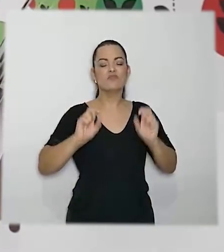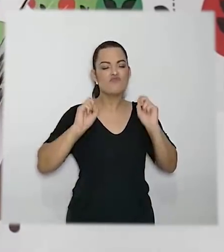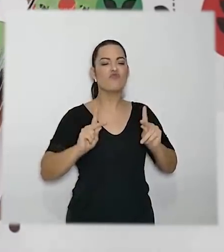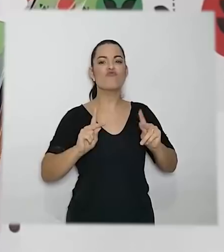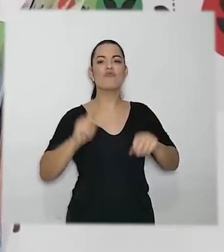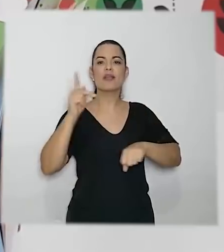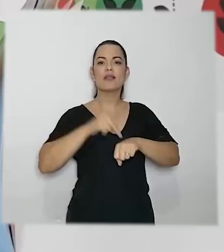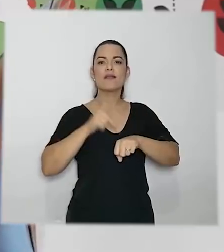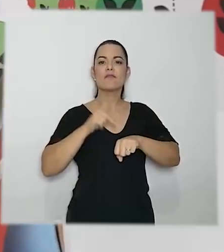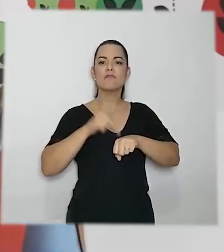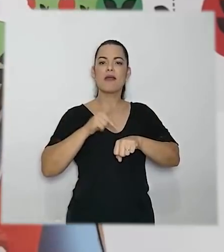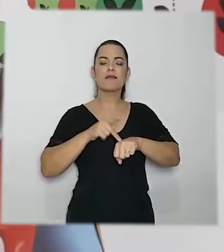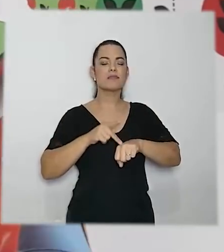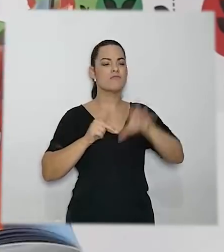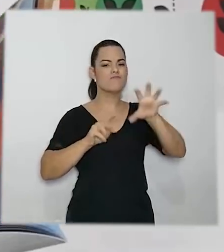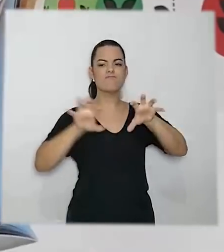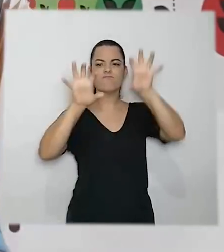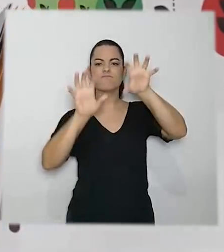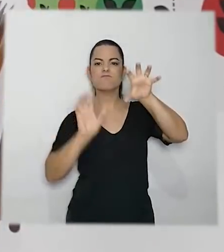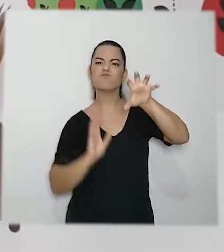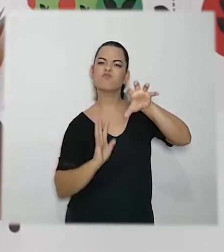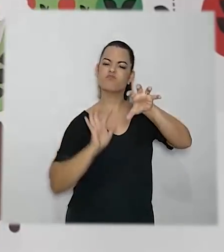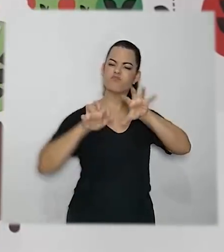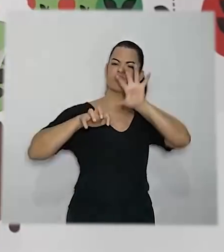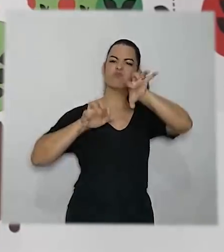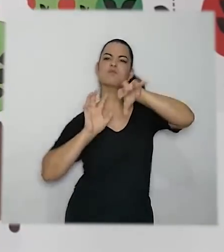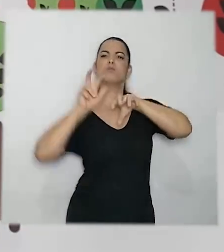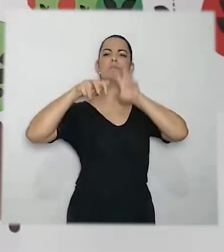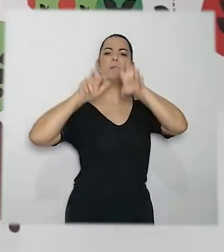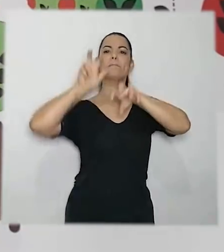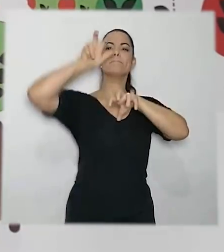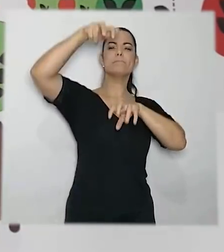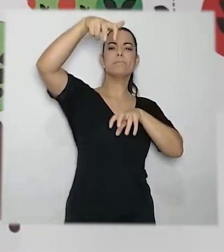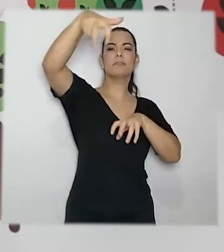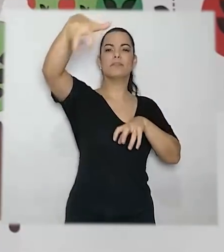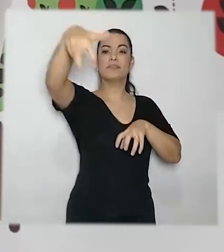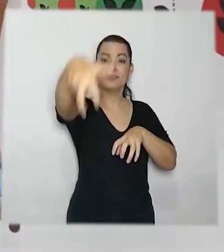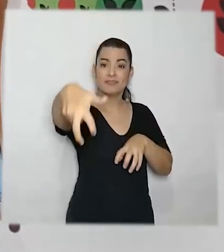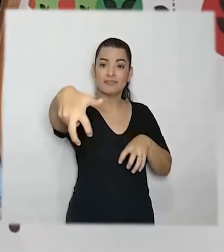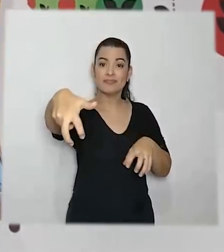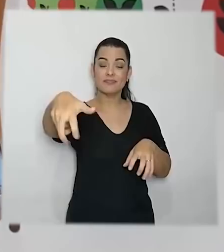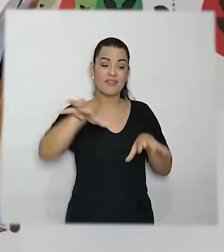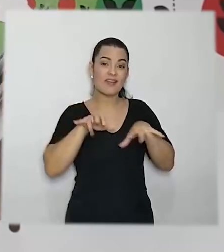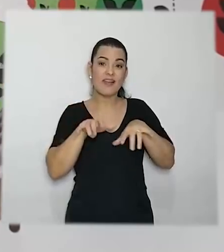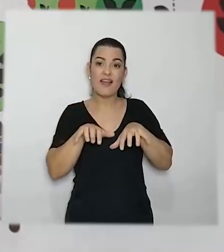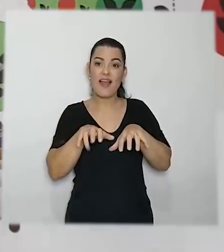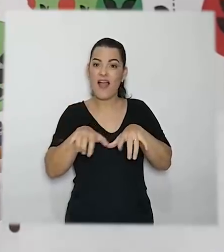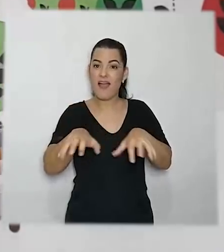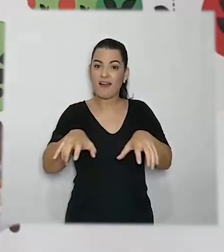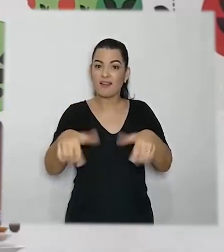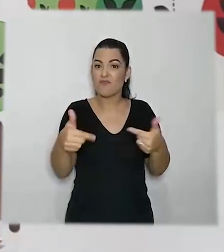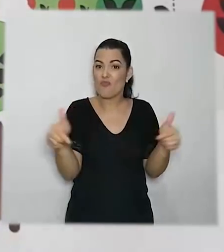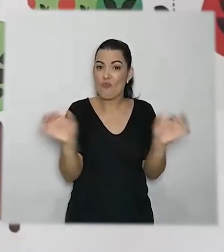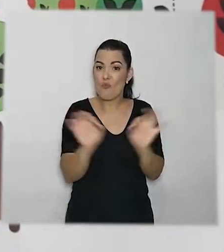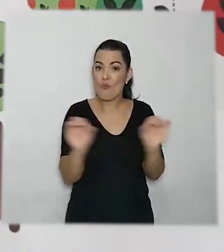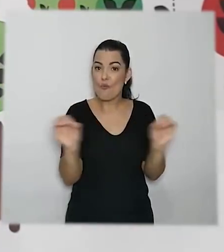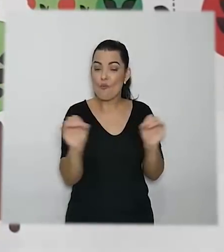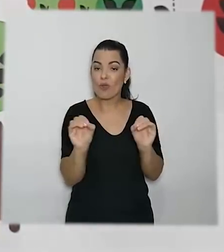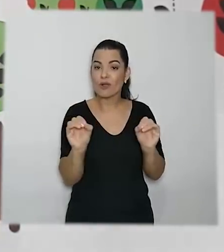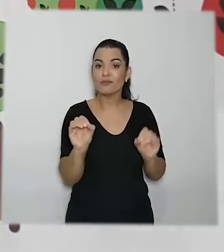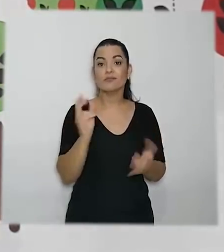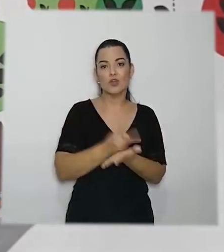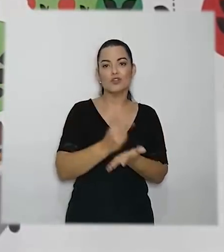pelas pedras e não havia aranhas. Andou, andou, andou